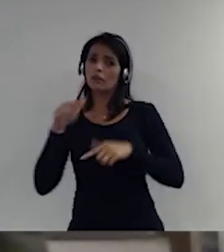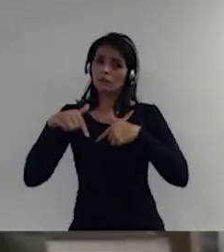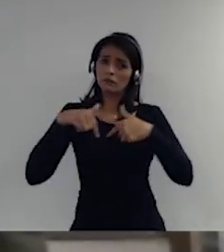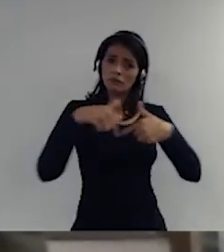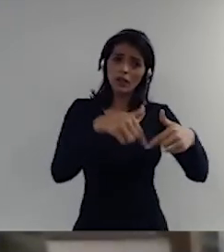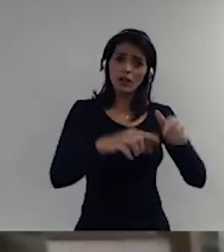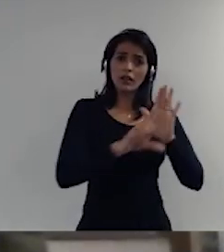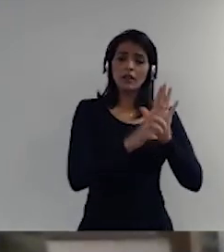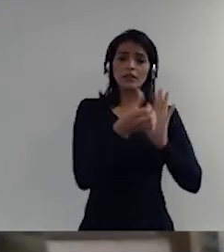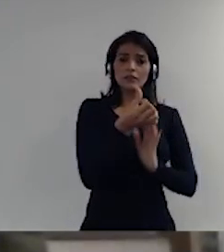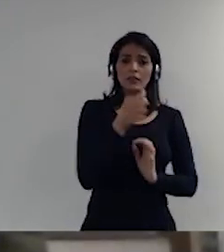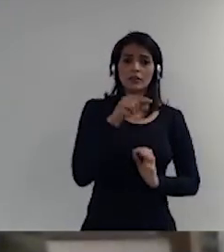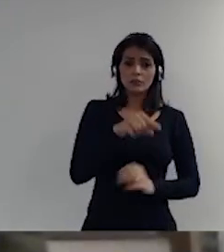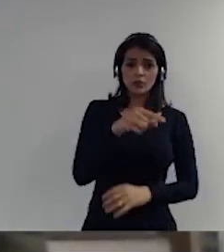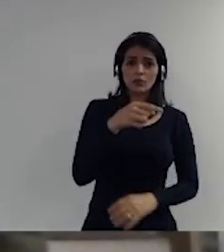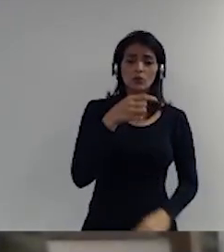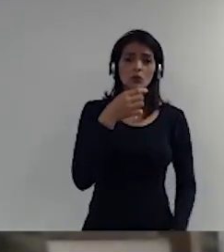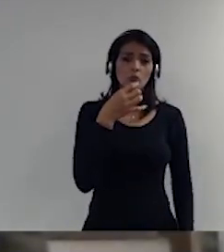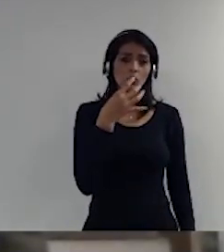Lei